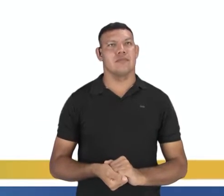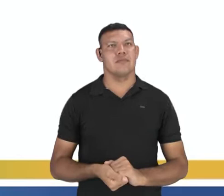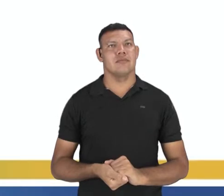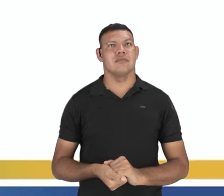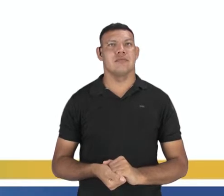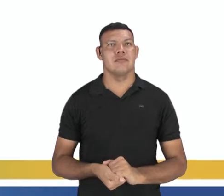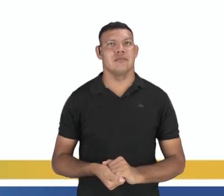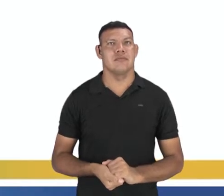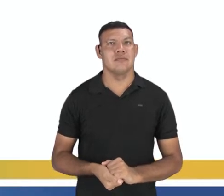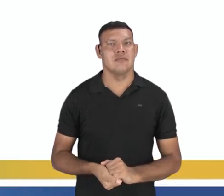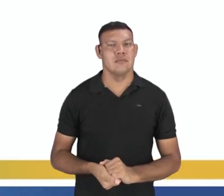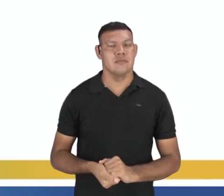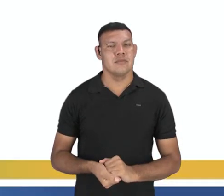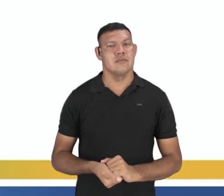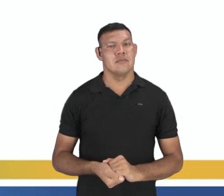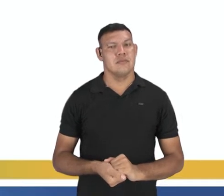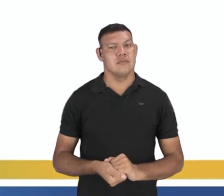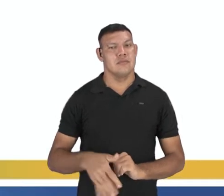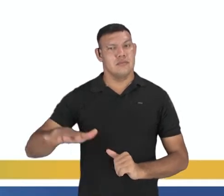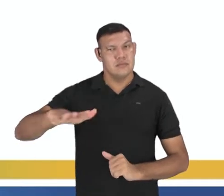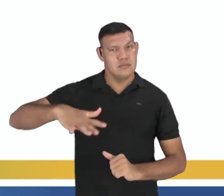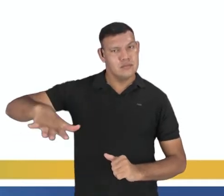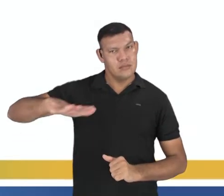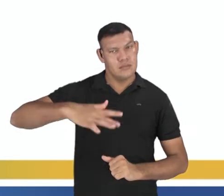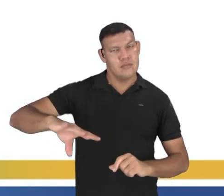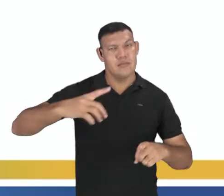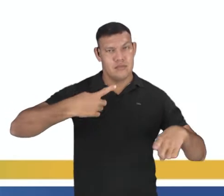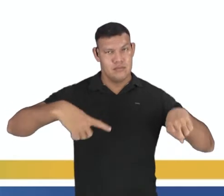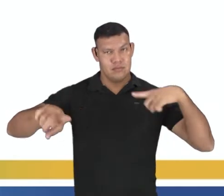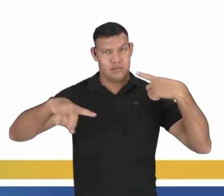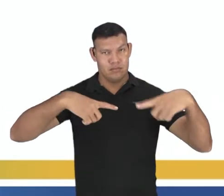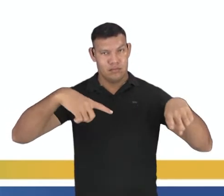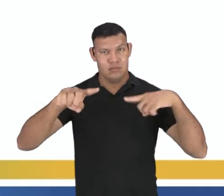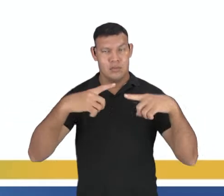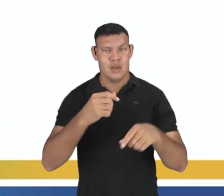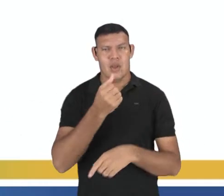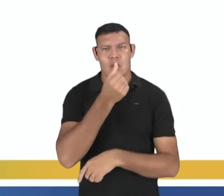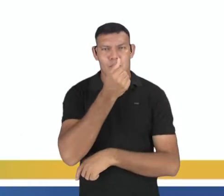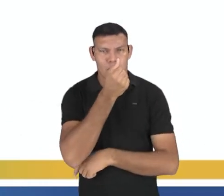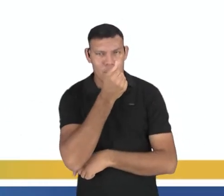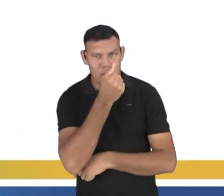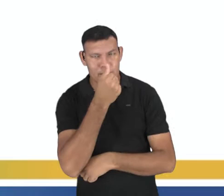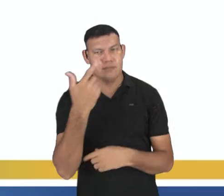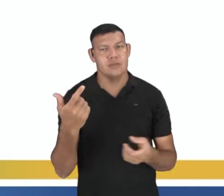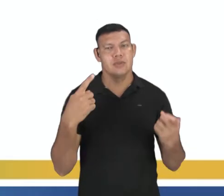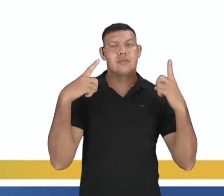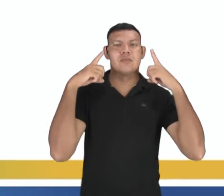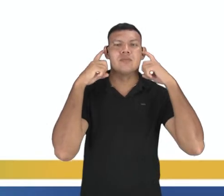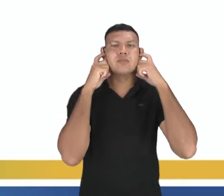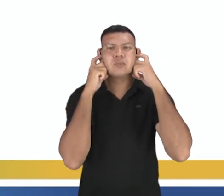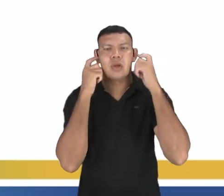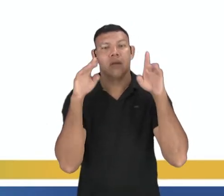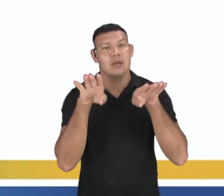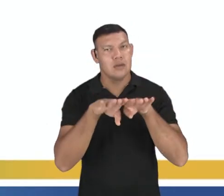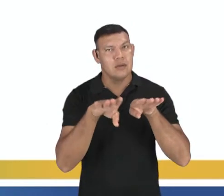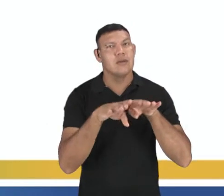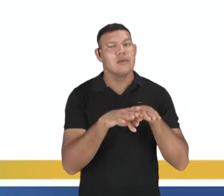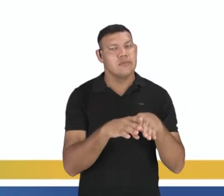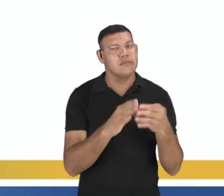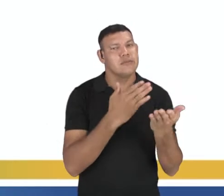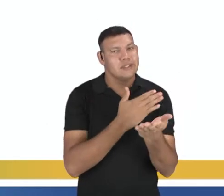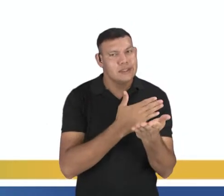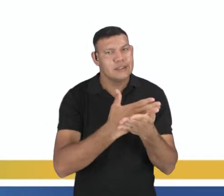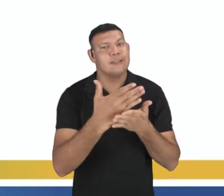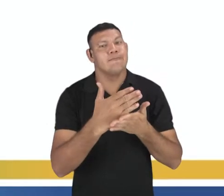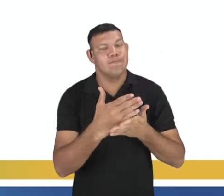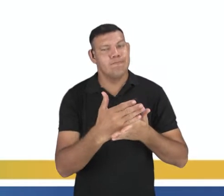slide ó e no campo da música os aparelhos de gravação e de reprodução de som introduziram